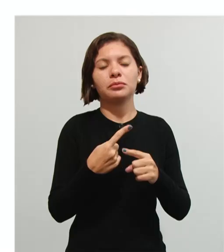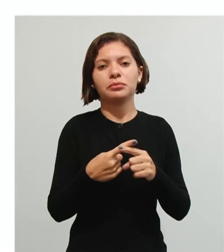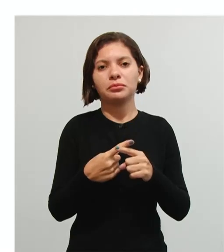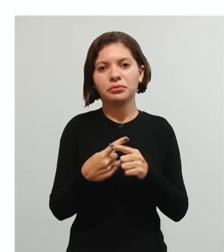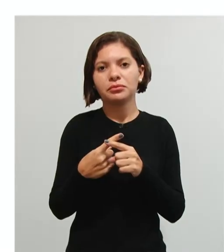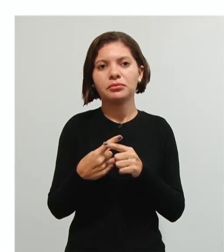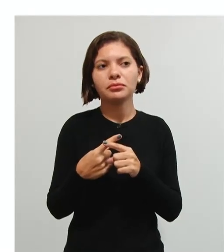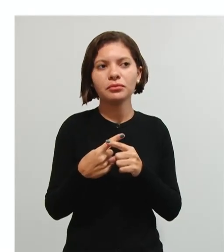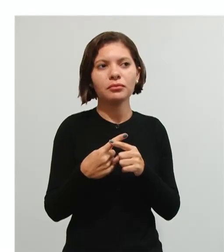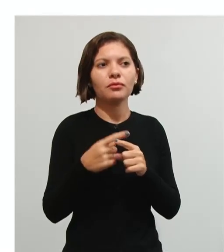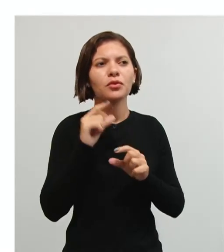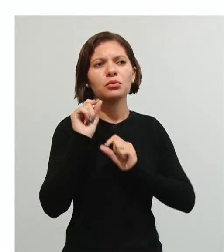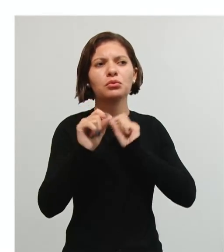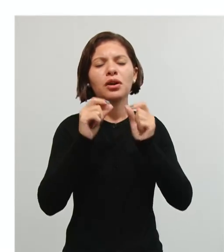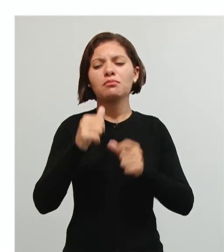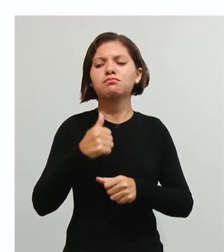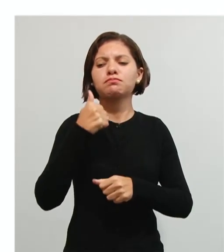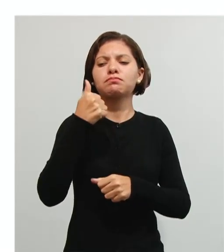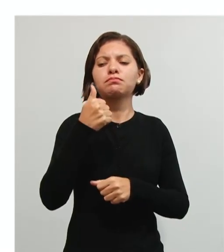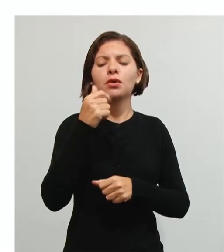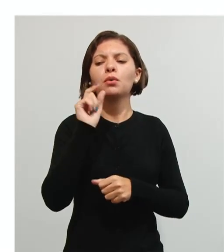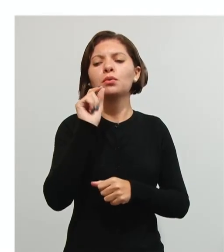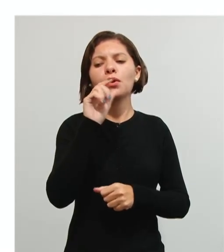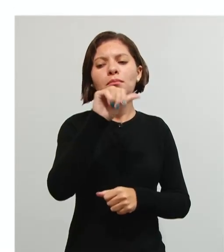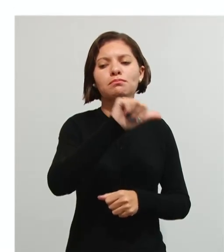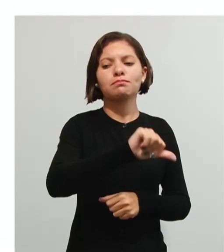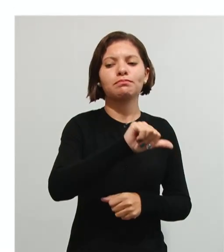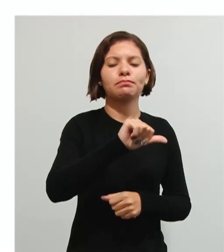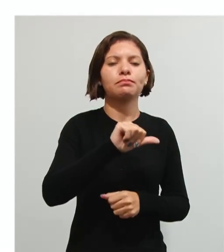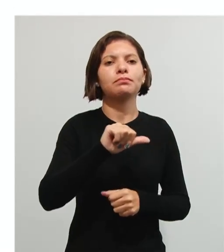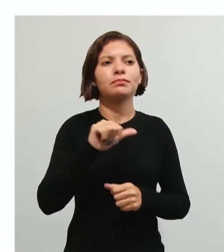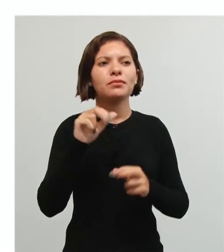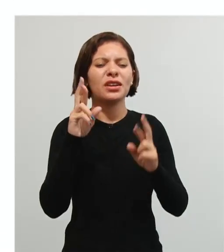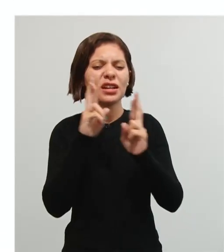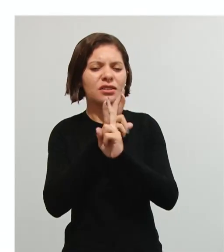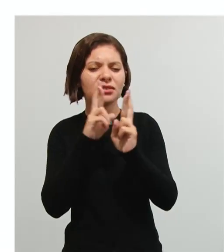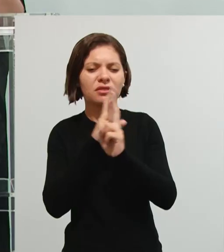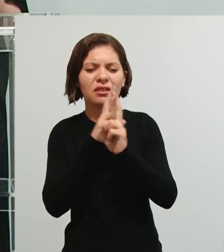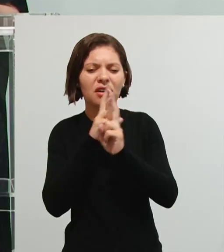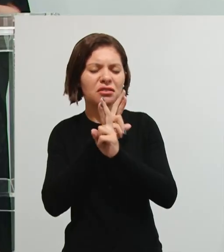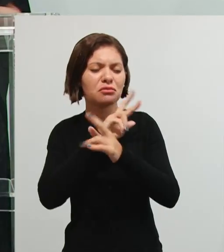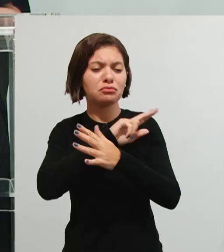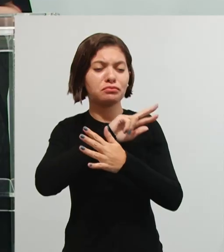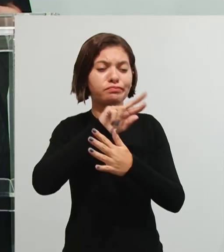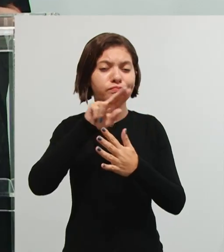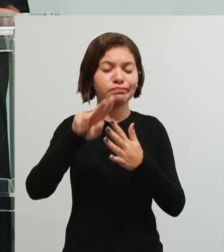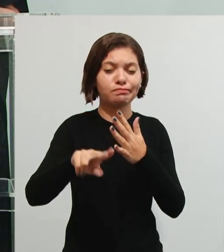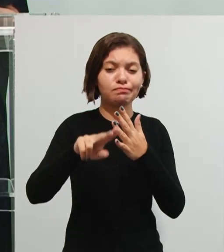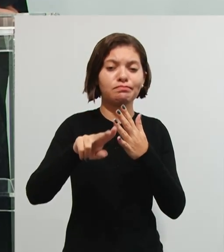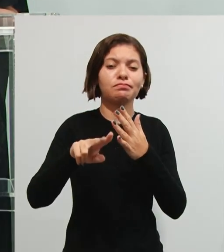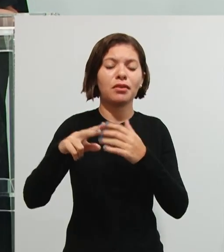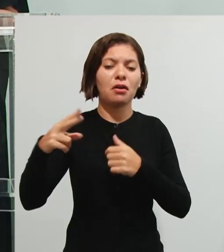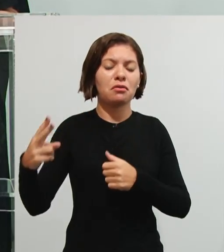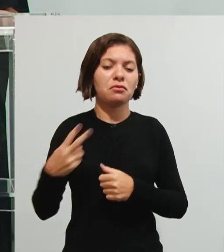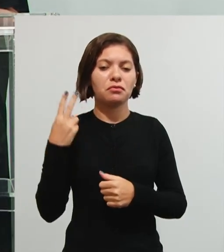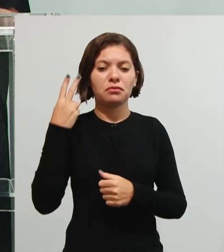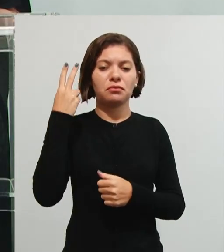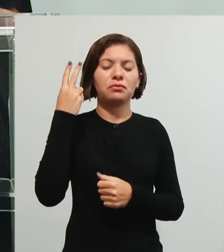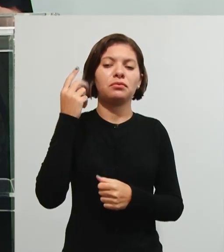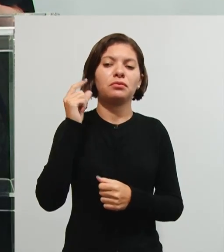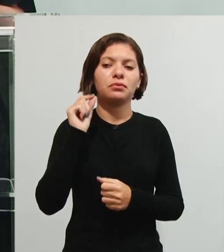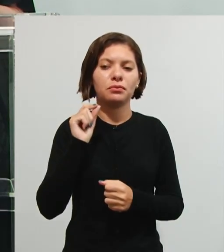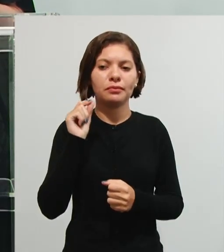essa sensação do que é melhor, ela tem a ver com muitas variáveis, muitas questões de valor que não estão ligadas